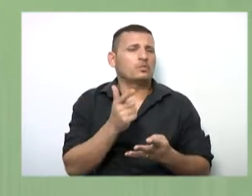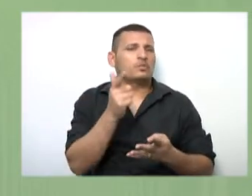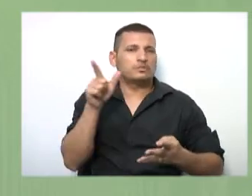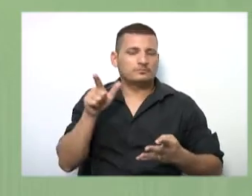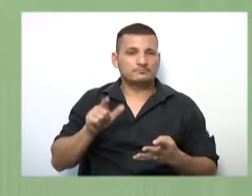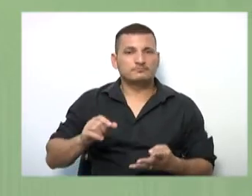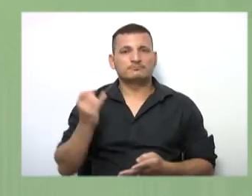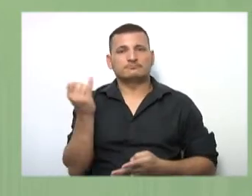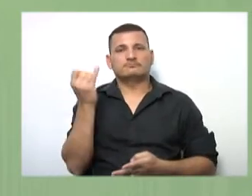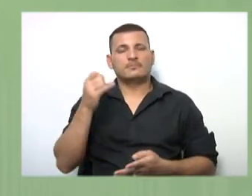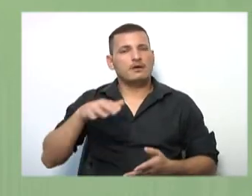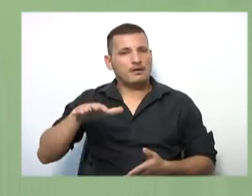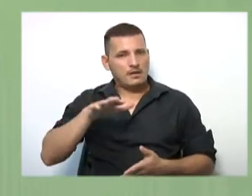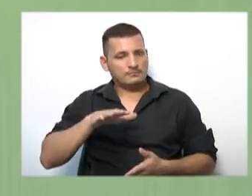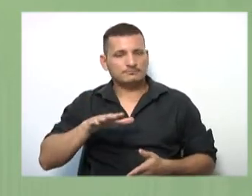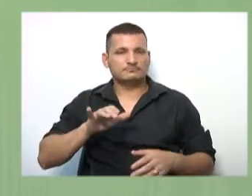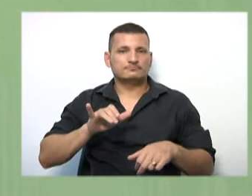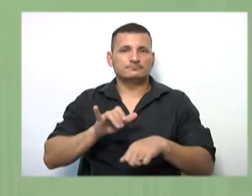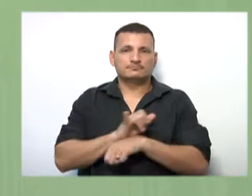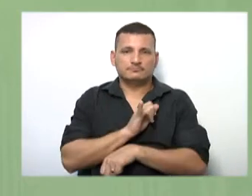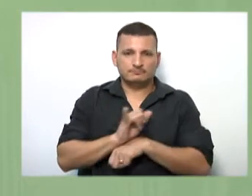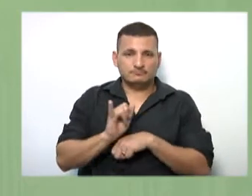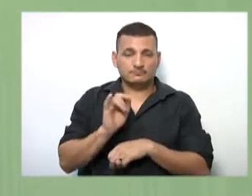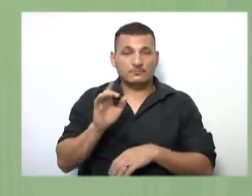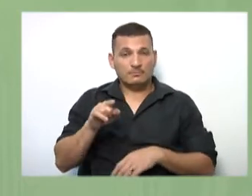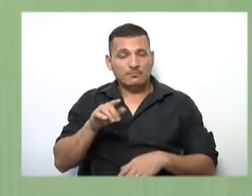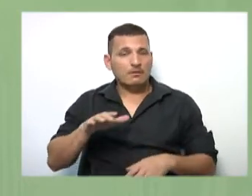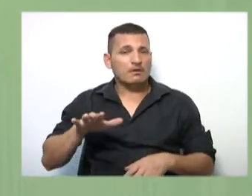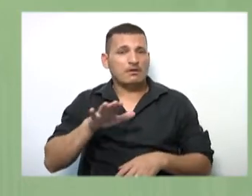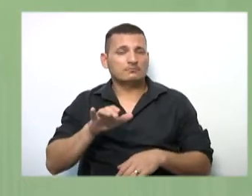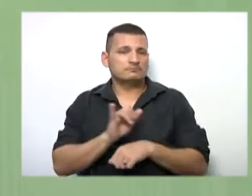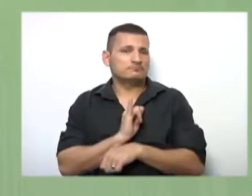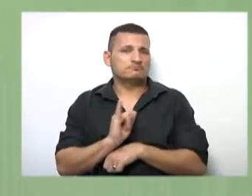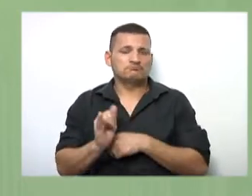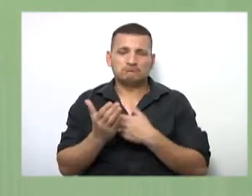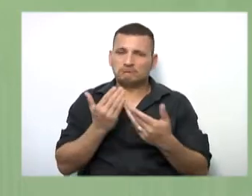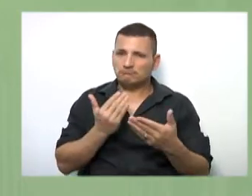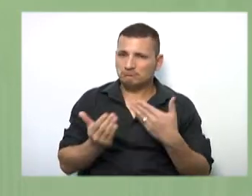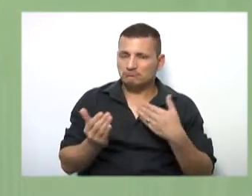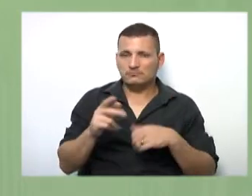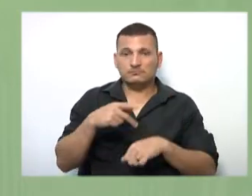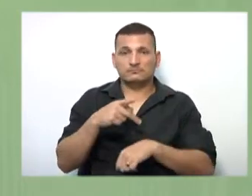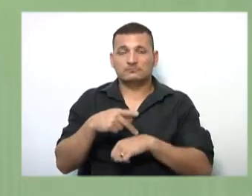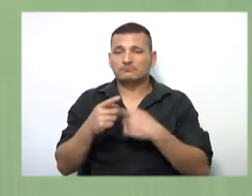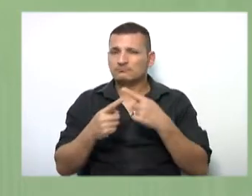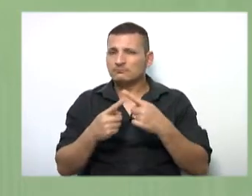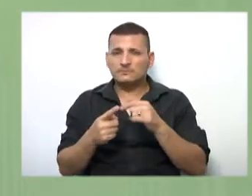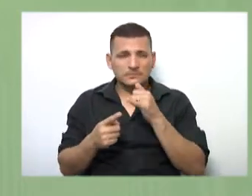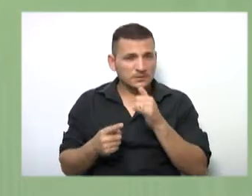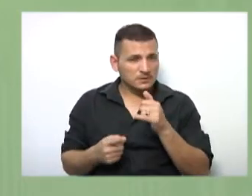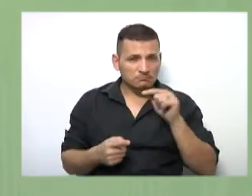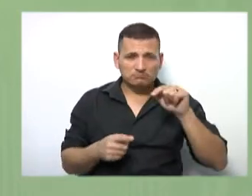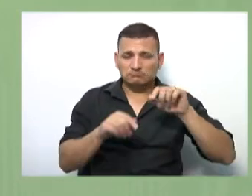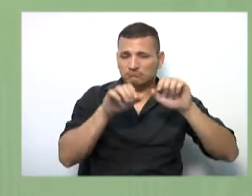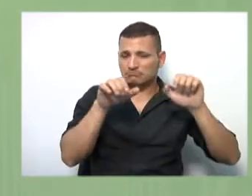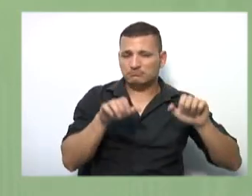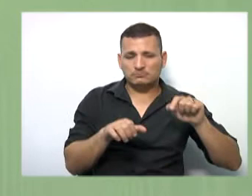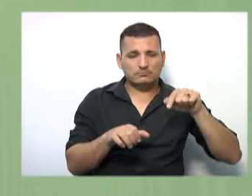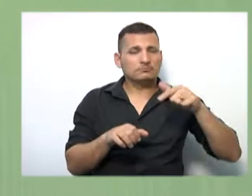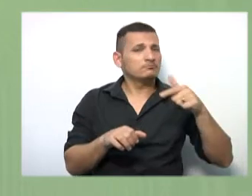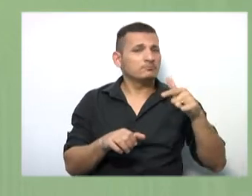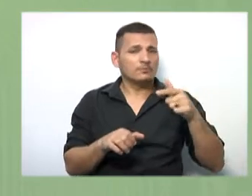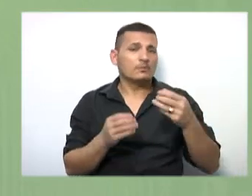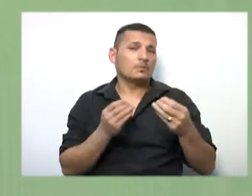áreas estratégicas. Áreas estratégicas para qualquer país, porque sem essa infraestrutura não tem como